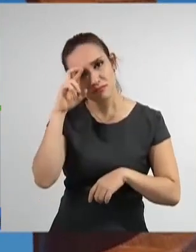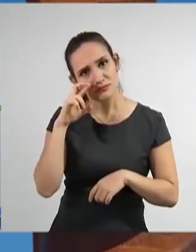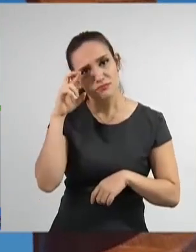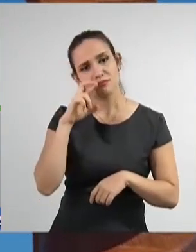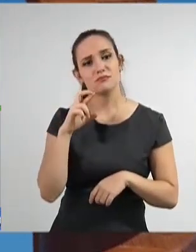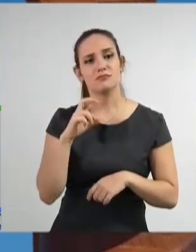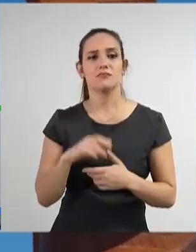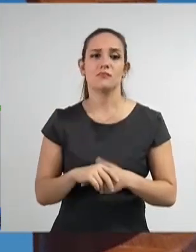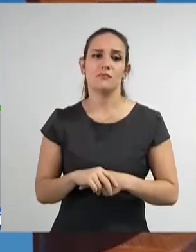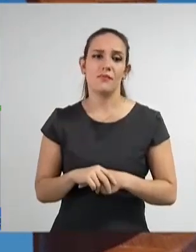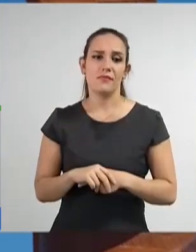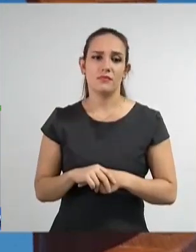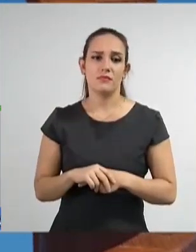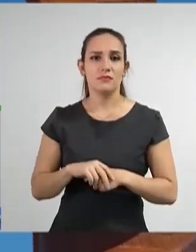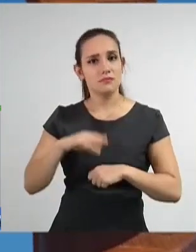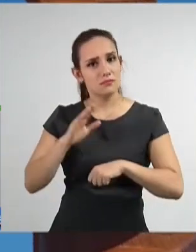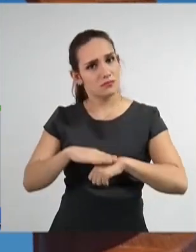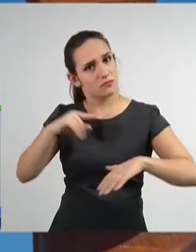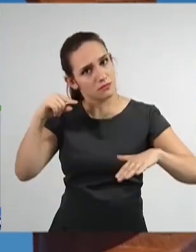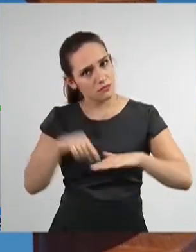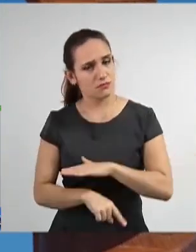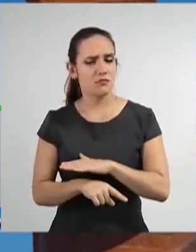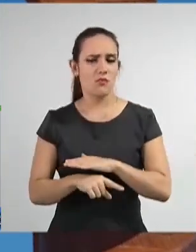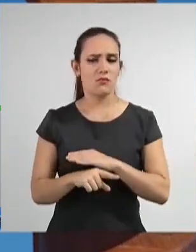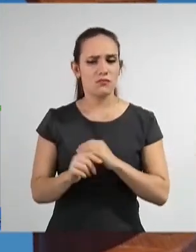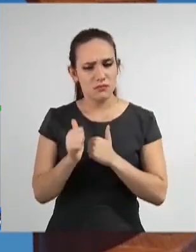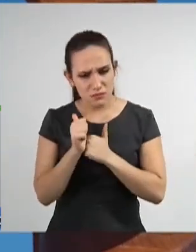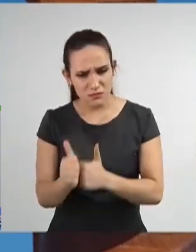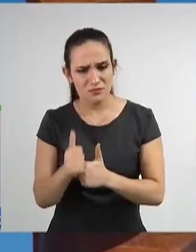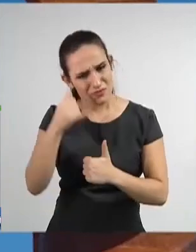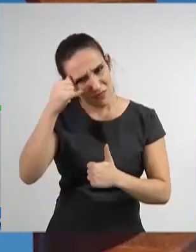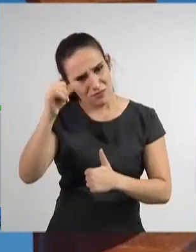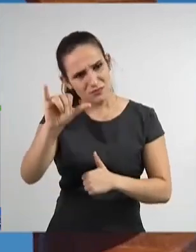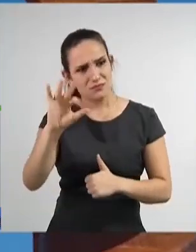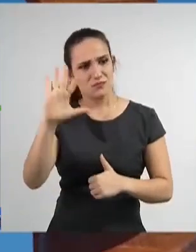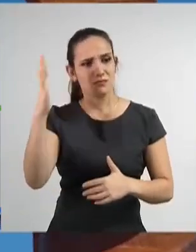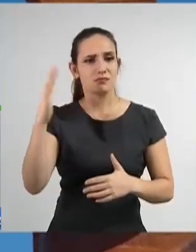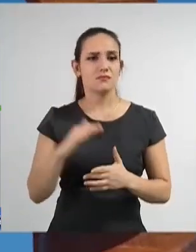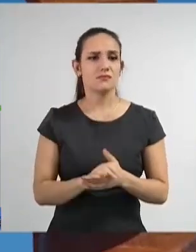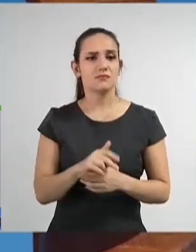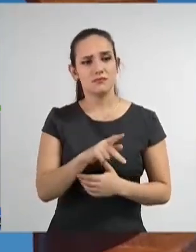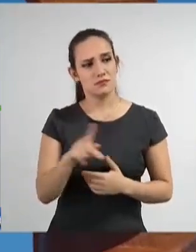intensificação no sentido de evitar isso. Senhor presidente, muito obrigado.